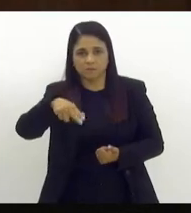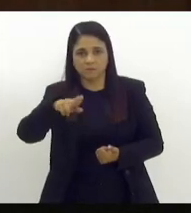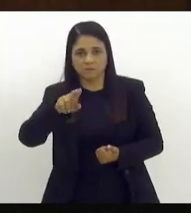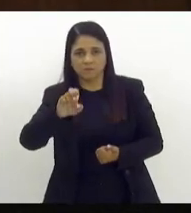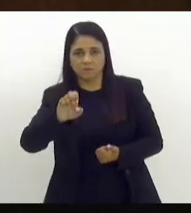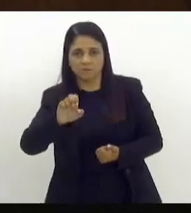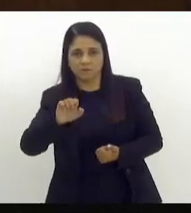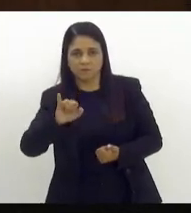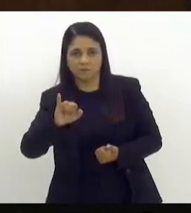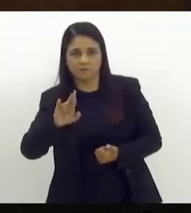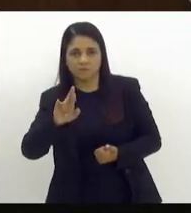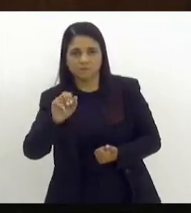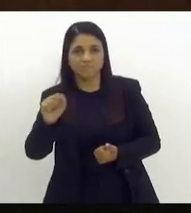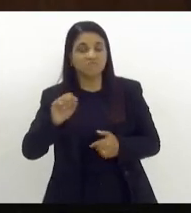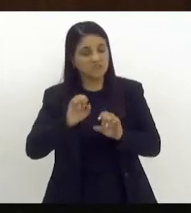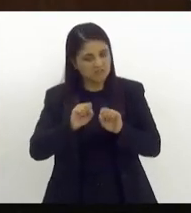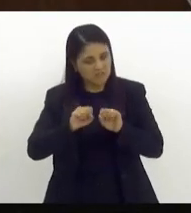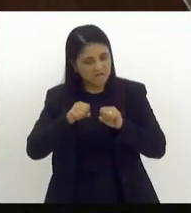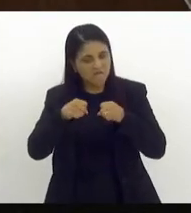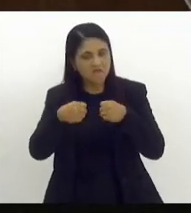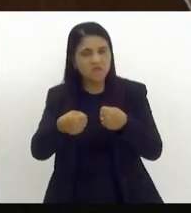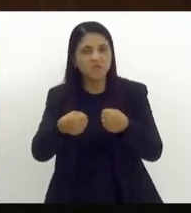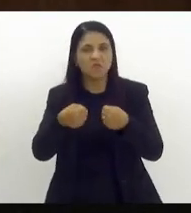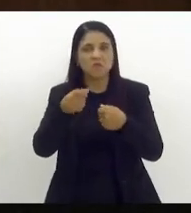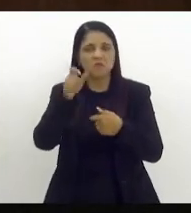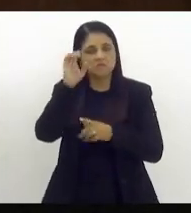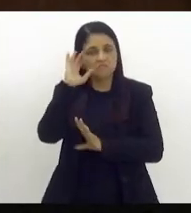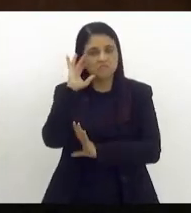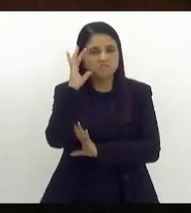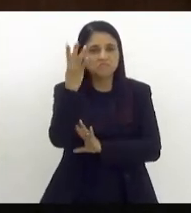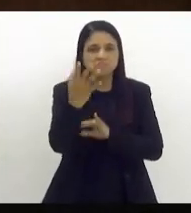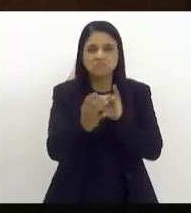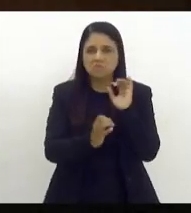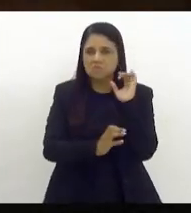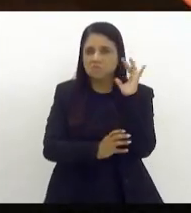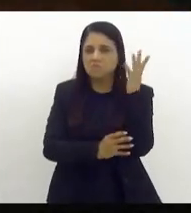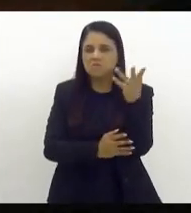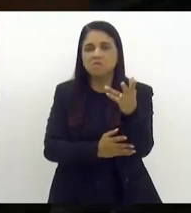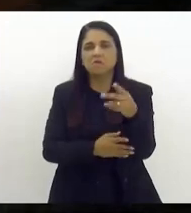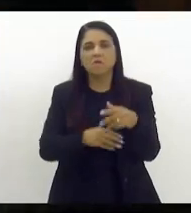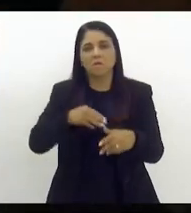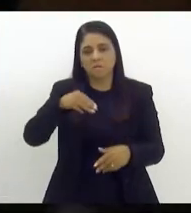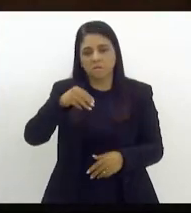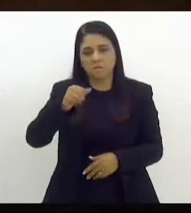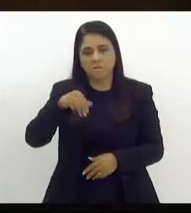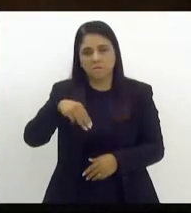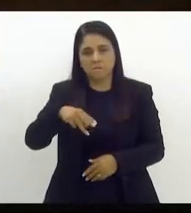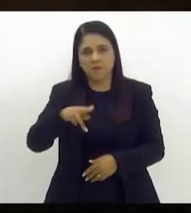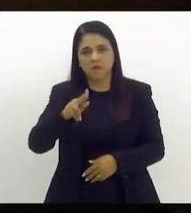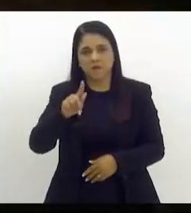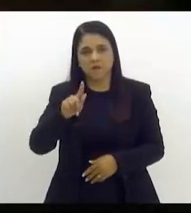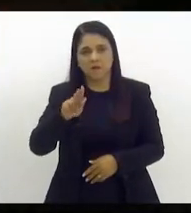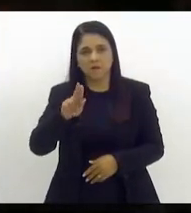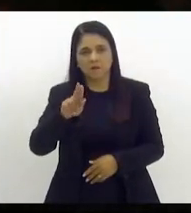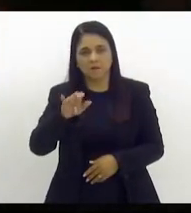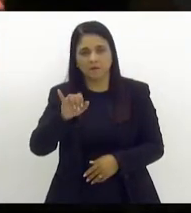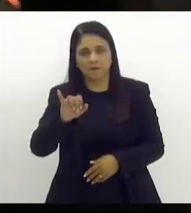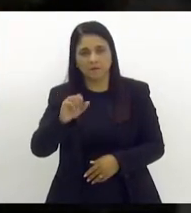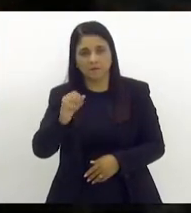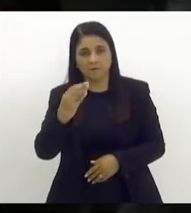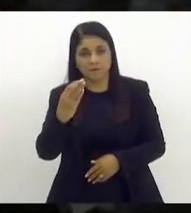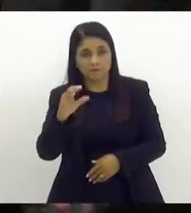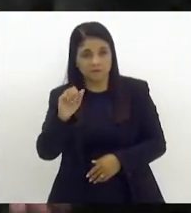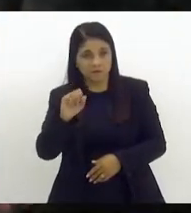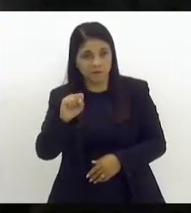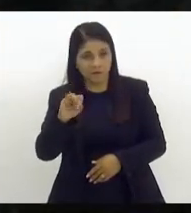As marisqueiras são grandes defensoras do meio ambiente, porque dos manguezais e das águas limpas depende o marisco.